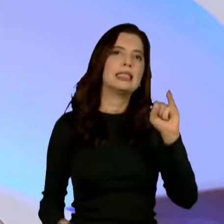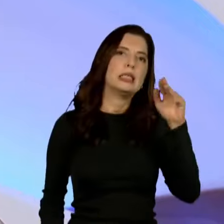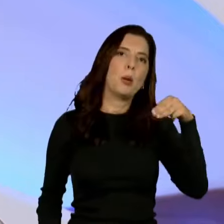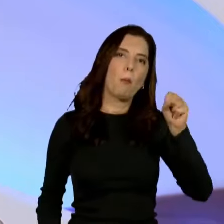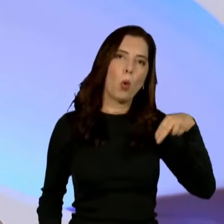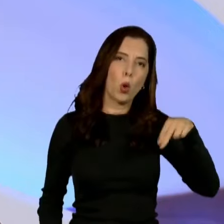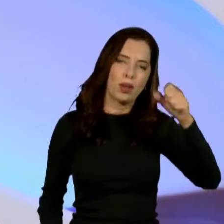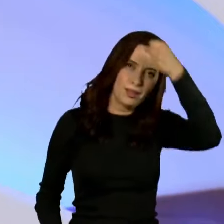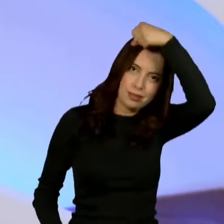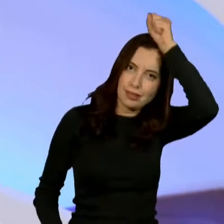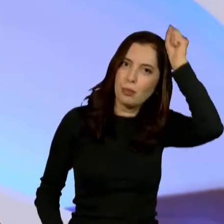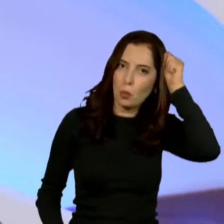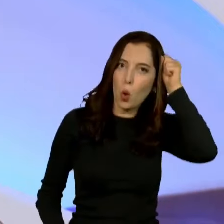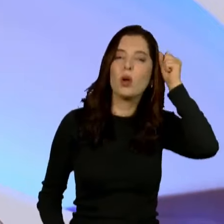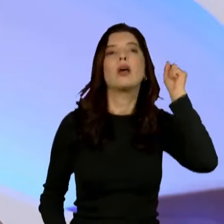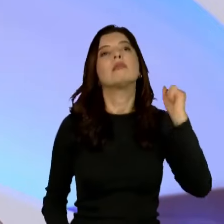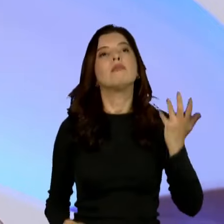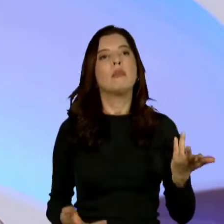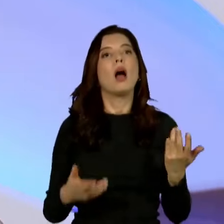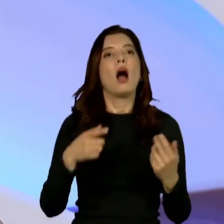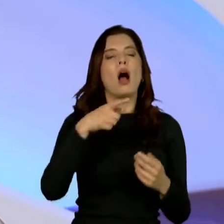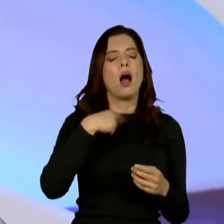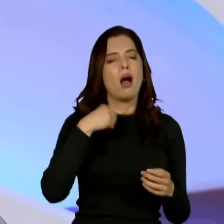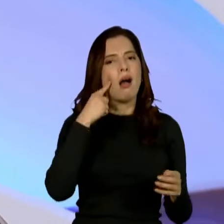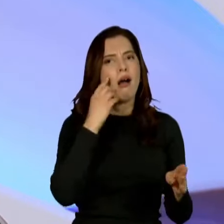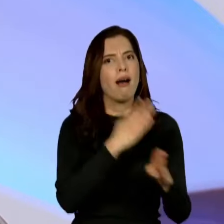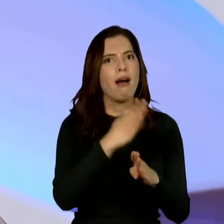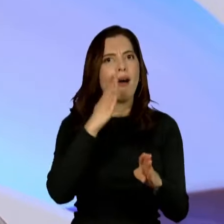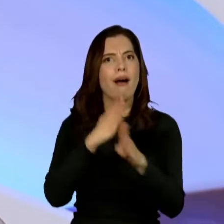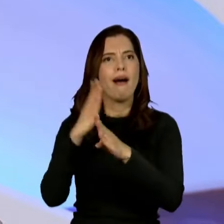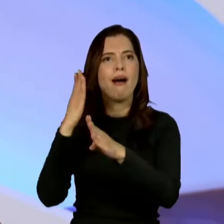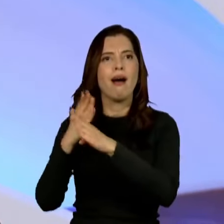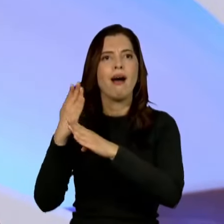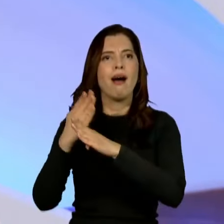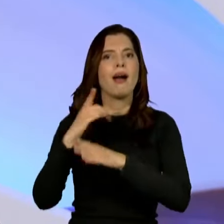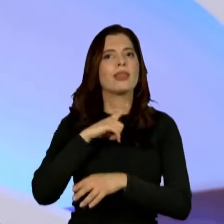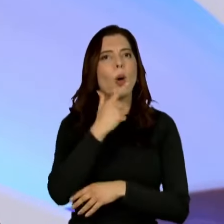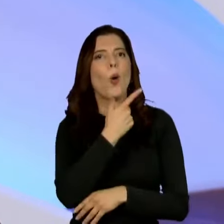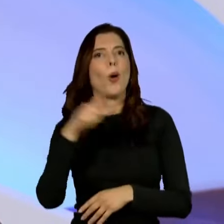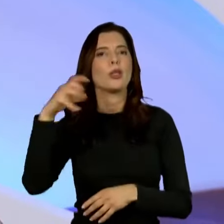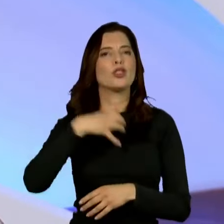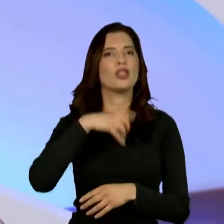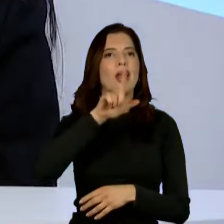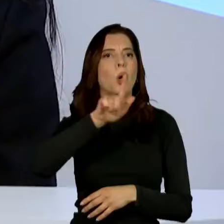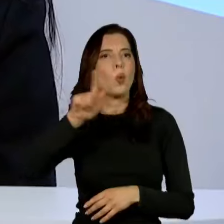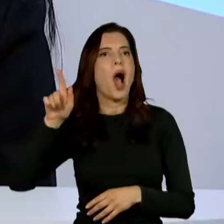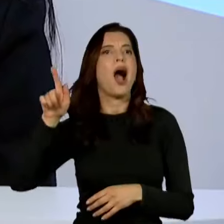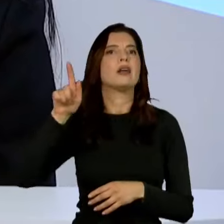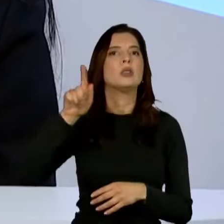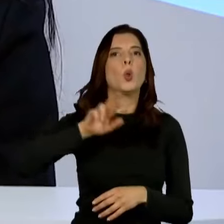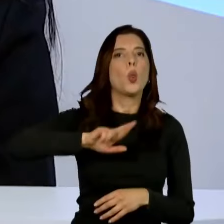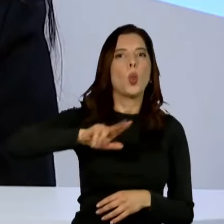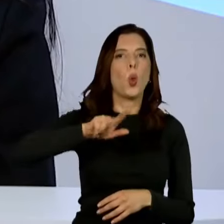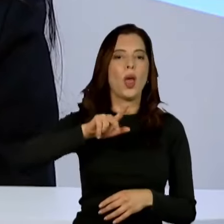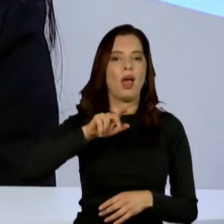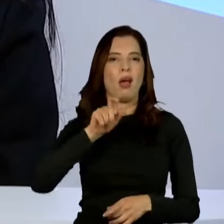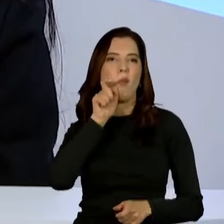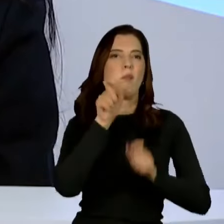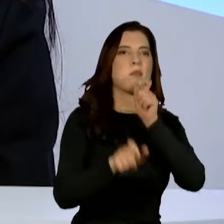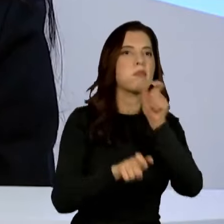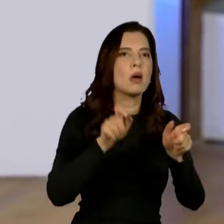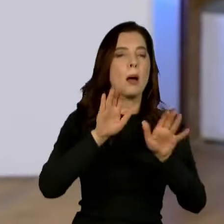descobriu Simone de Beauvoir, eu me percebiu que existia um outro idioma para falar de mim, que não era um idioma de injure,